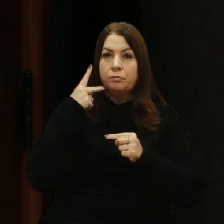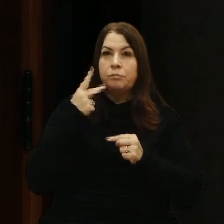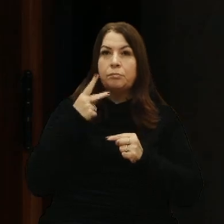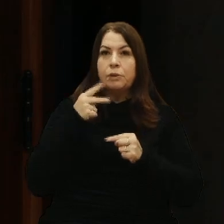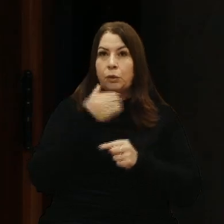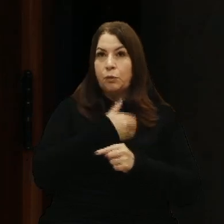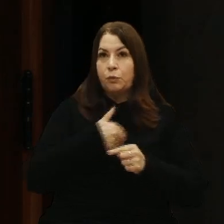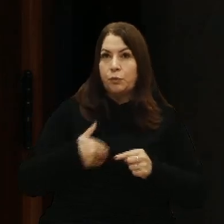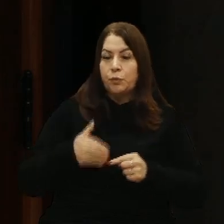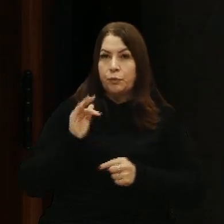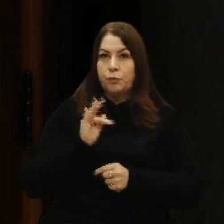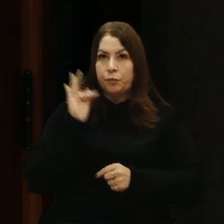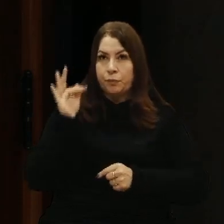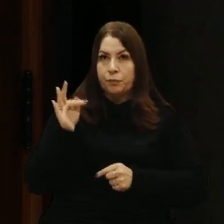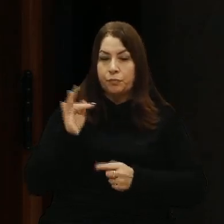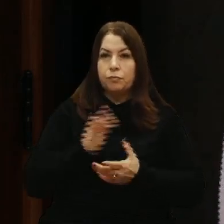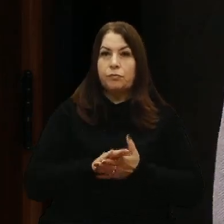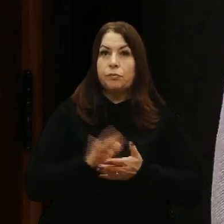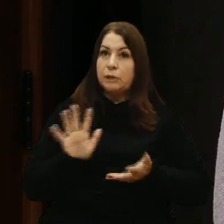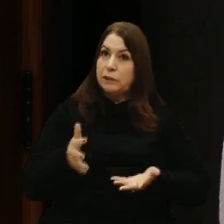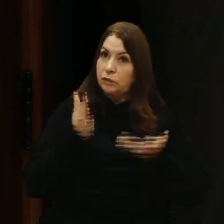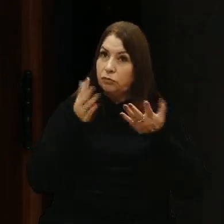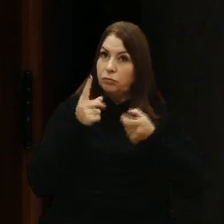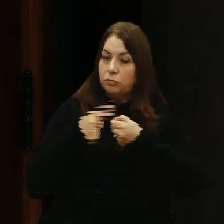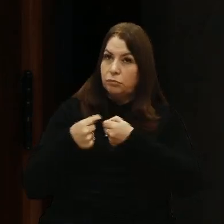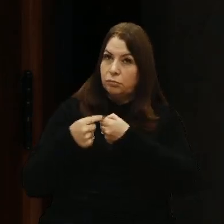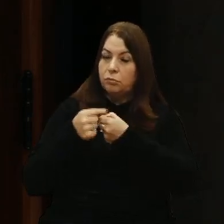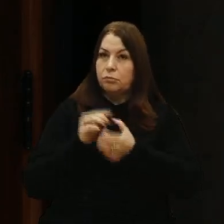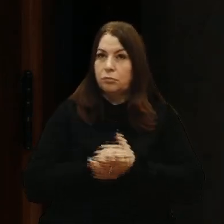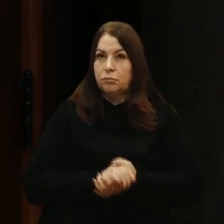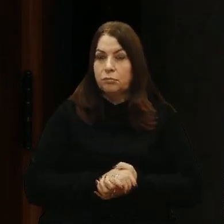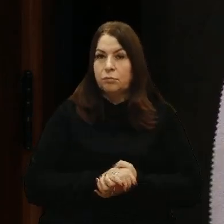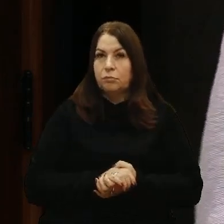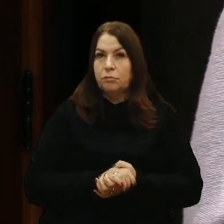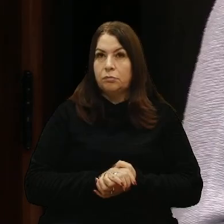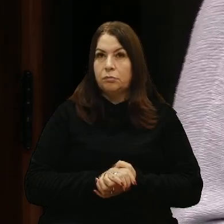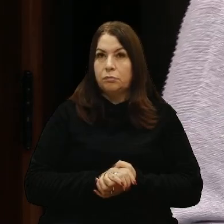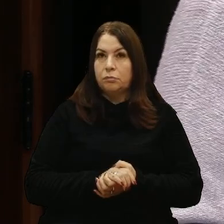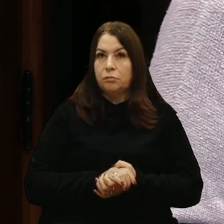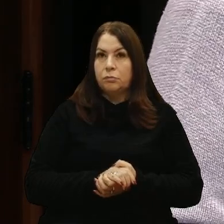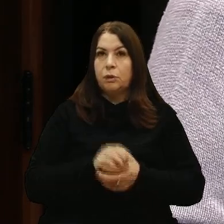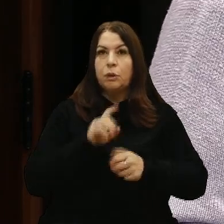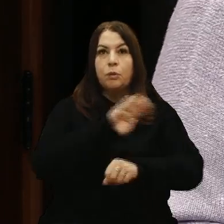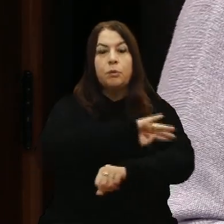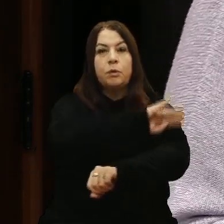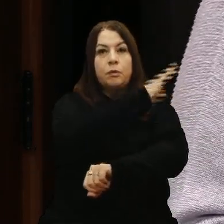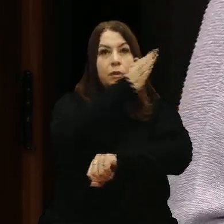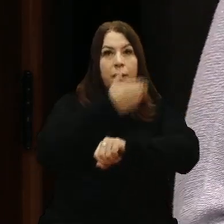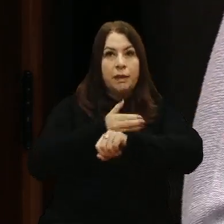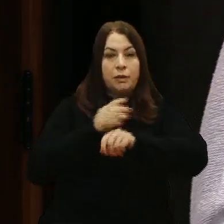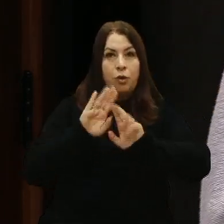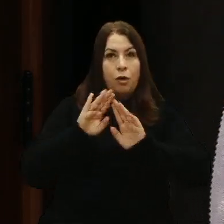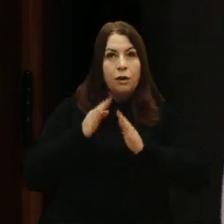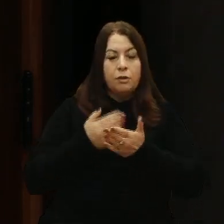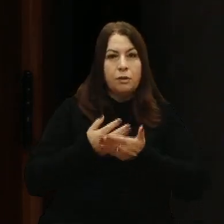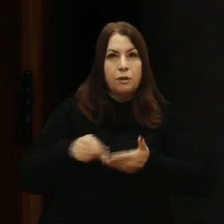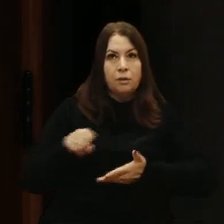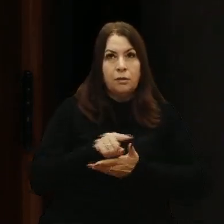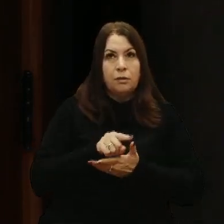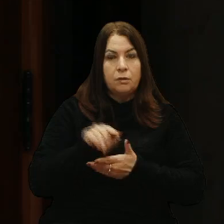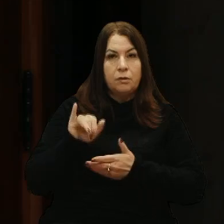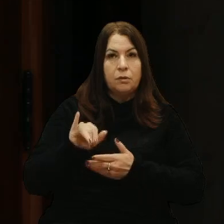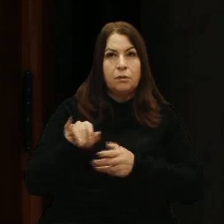do governo federal que incentiva os municípios a tempo integral. E aqui eu preciso fazer